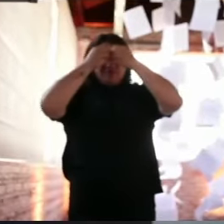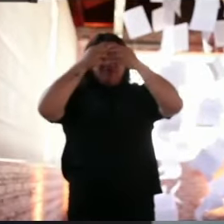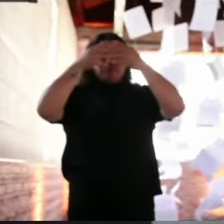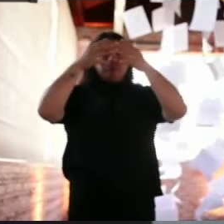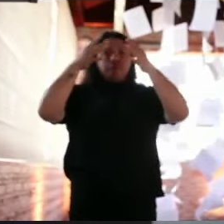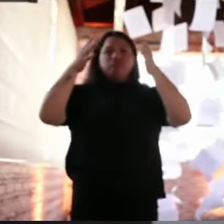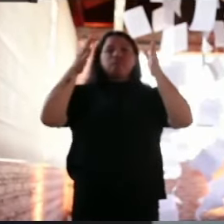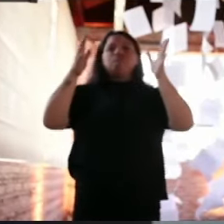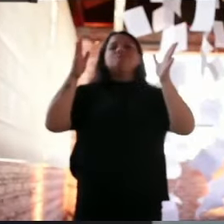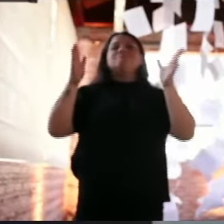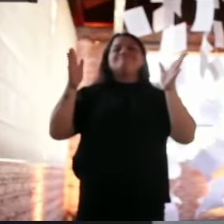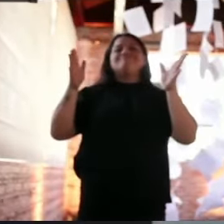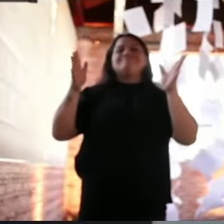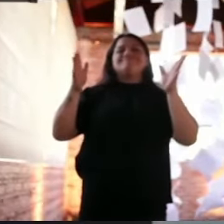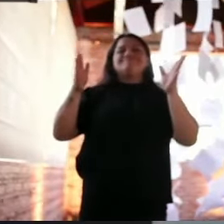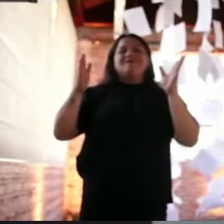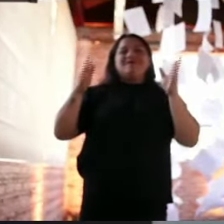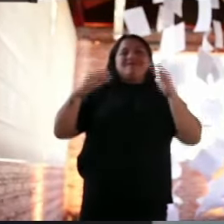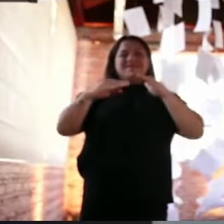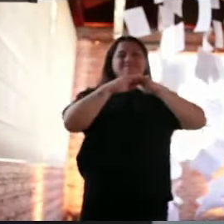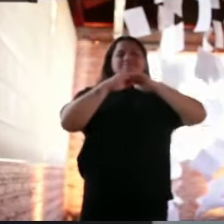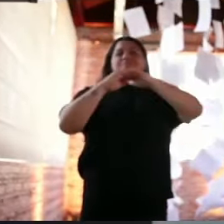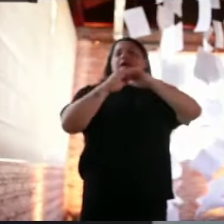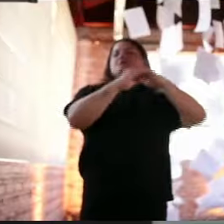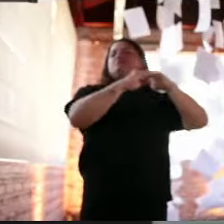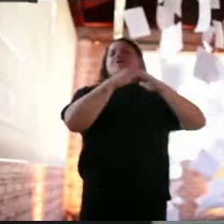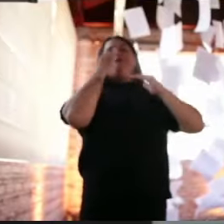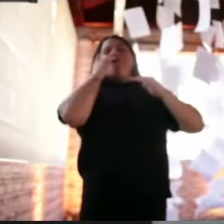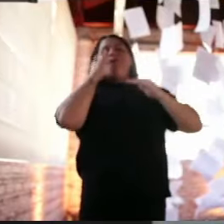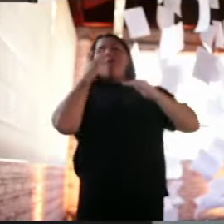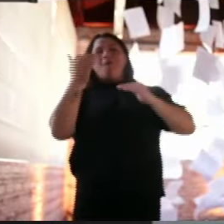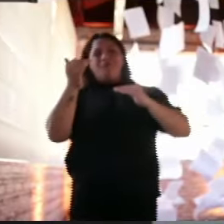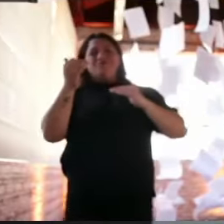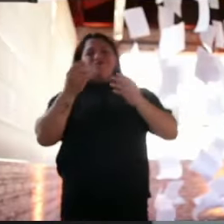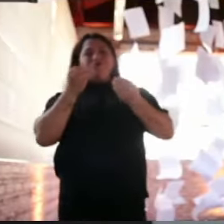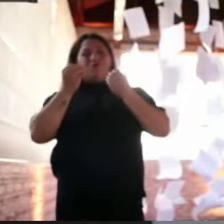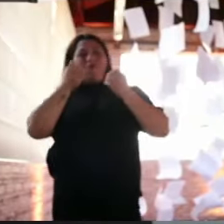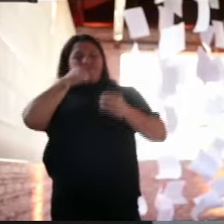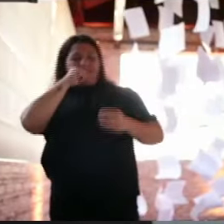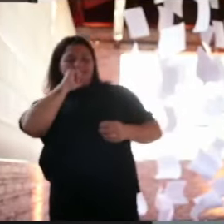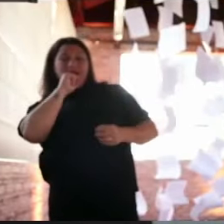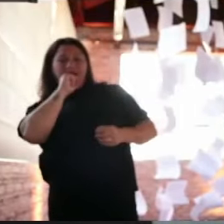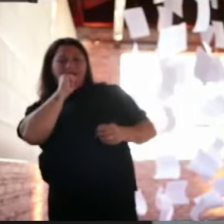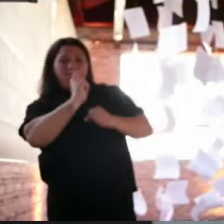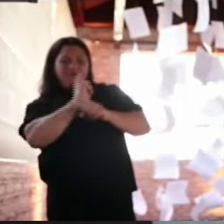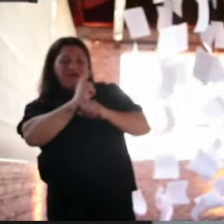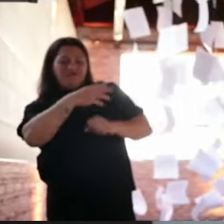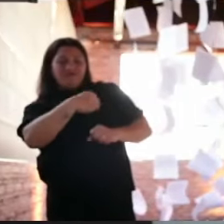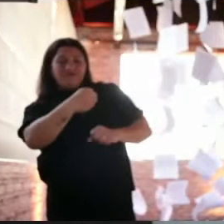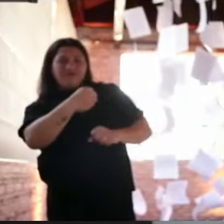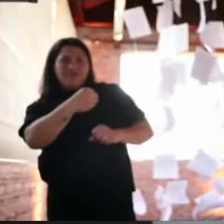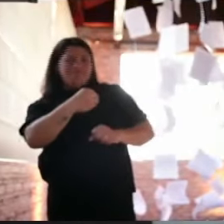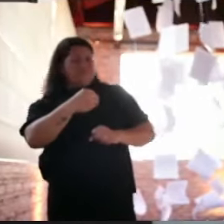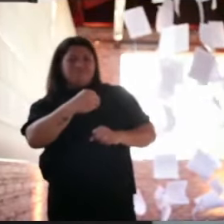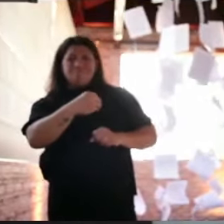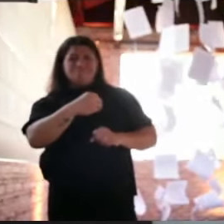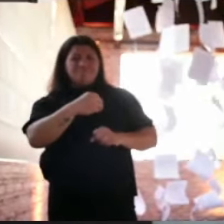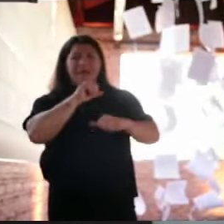desse dessa esse padrão Ouro da Maternidade mas junto com isso desmontar a própria ideia